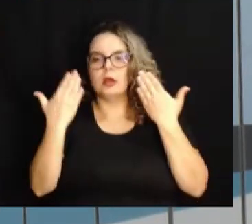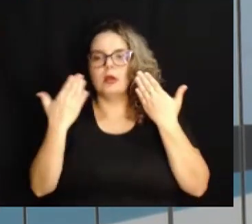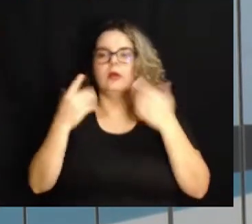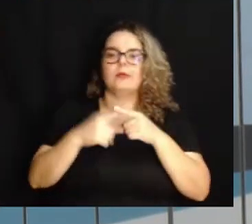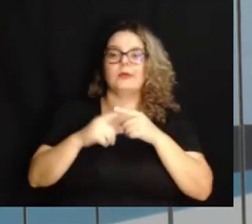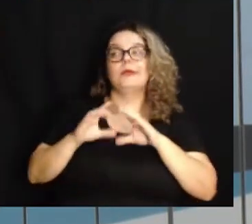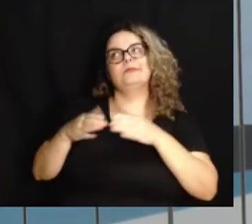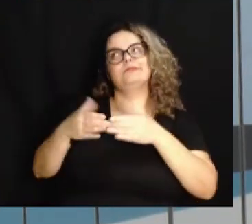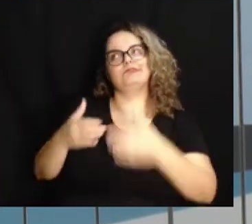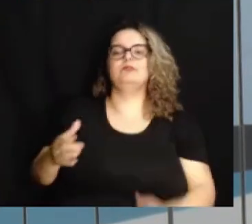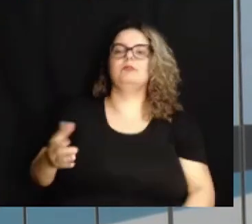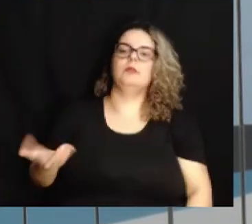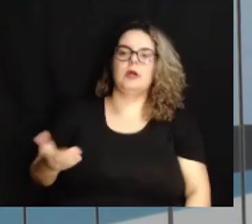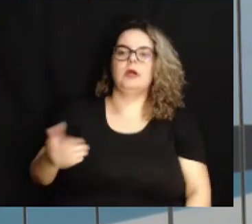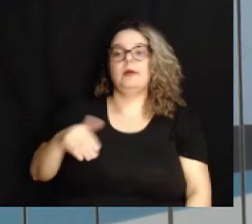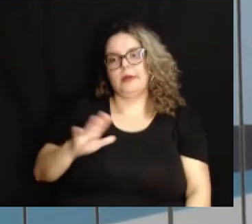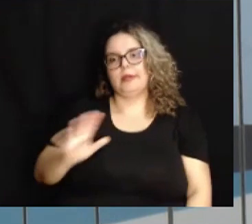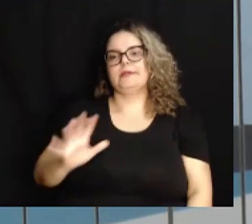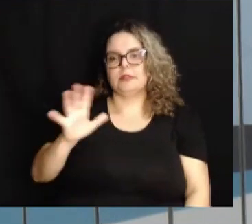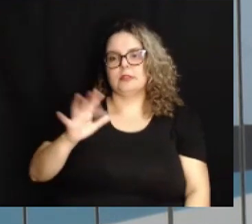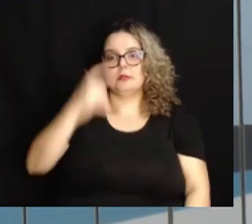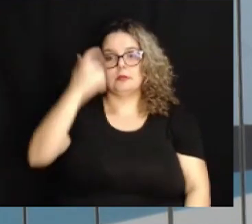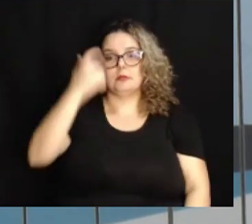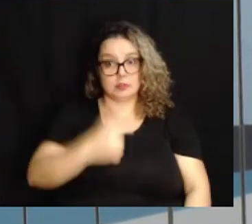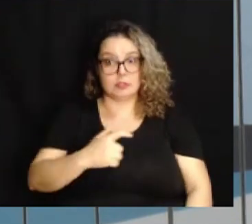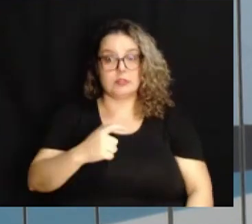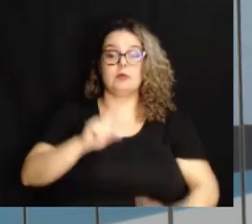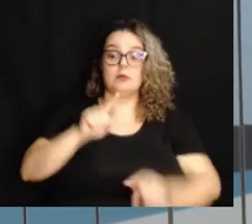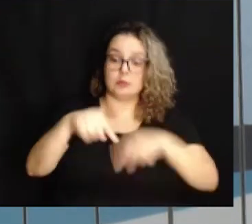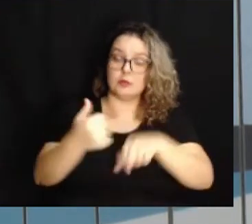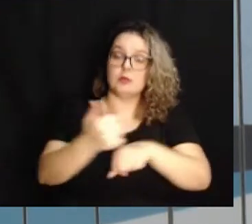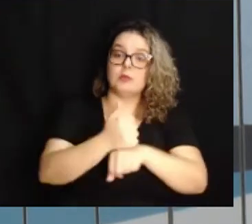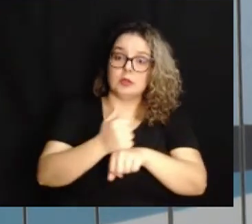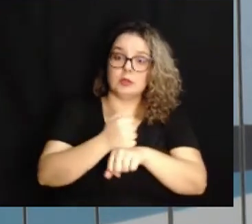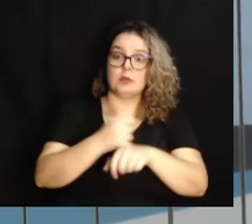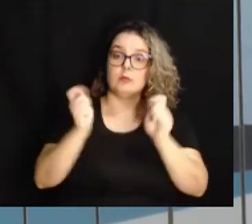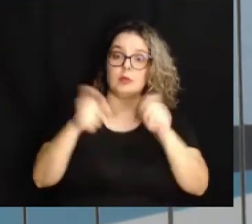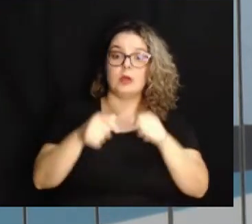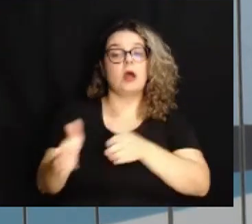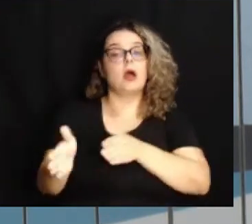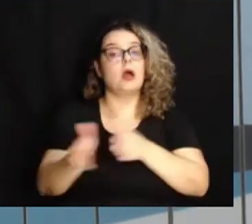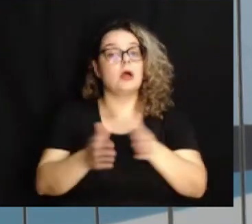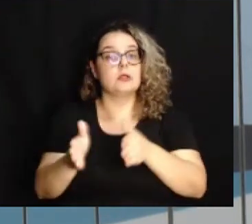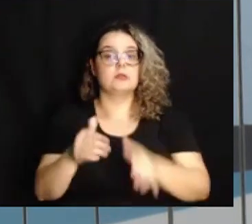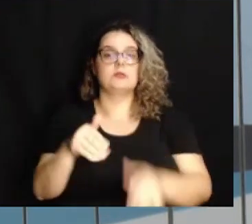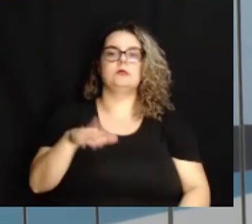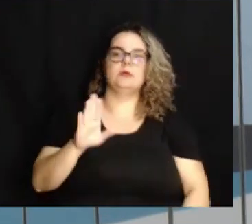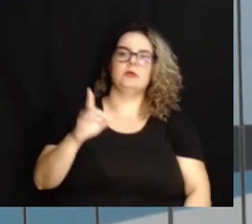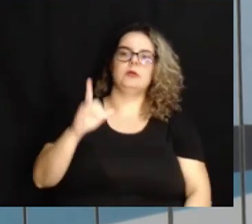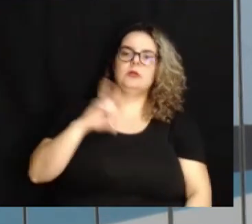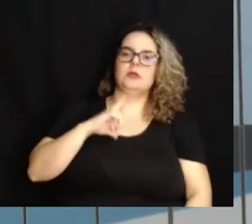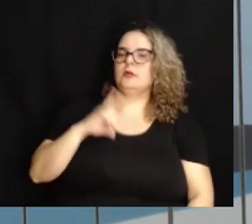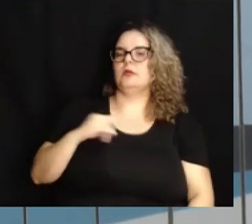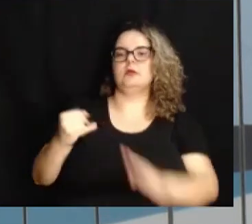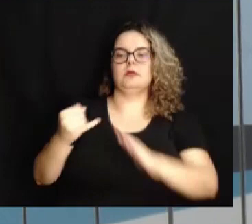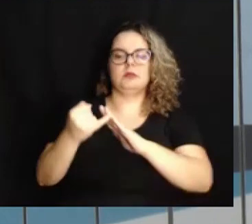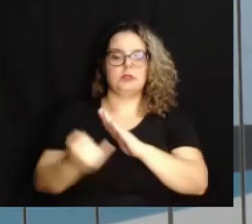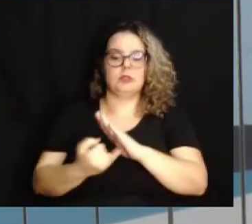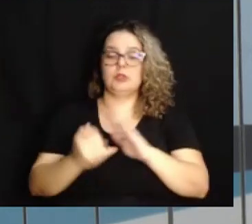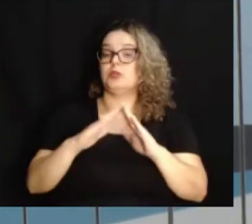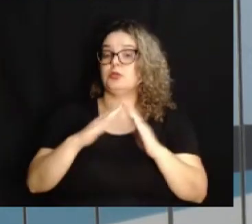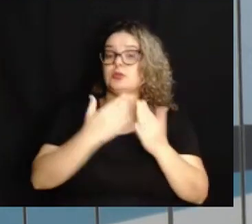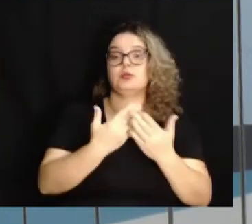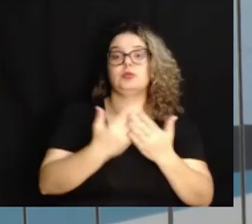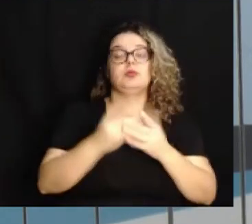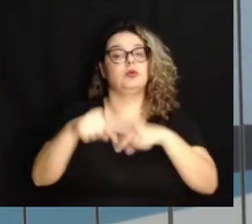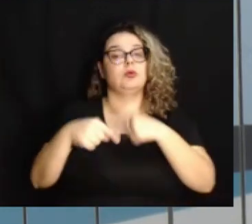outros profissionais estamos nessa busca de conseguir tornar isso mais acessível. Então, tem institutos, tem escolas, tem outros lugares que você